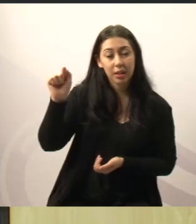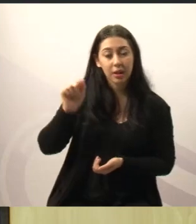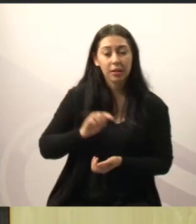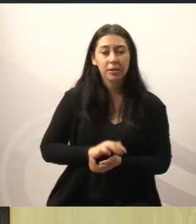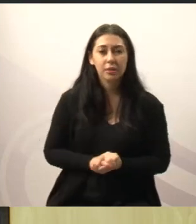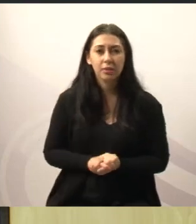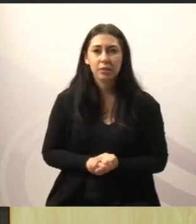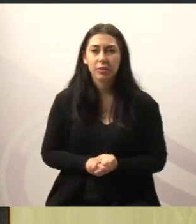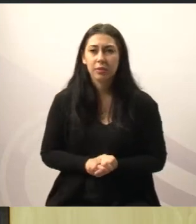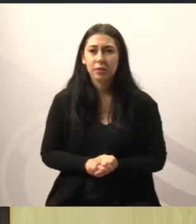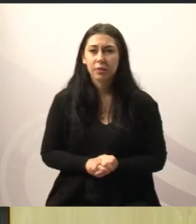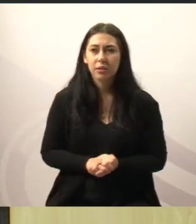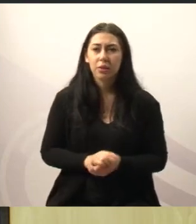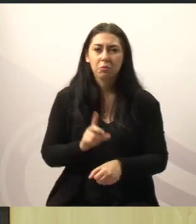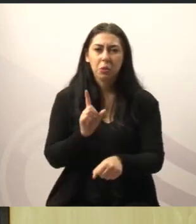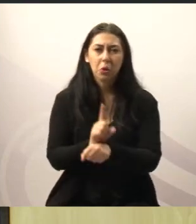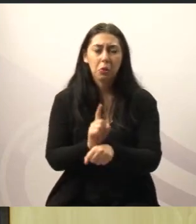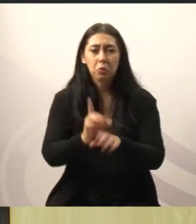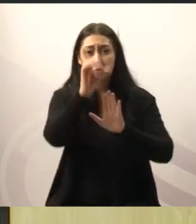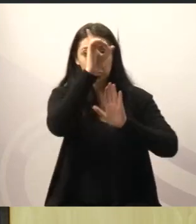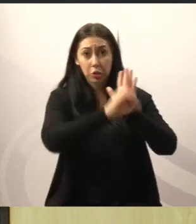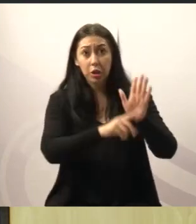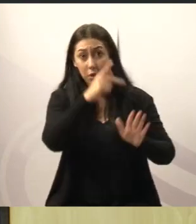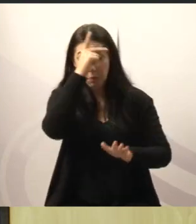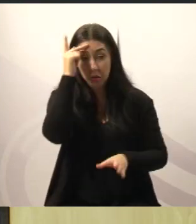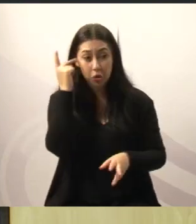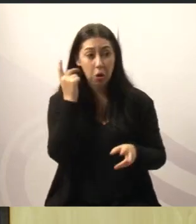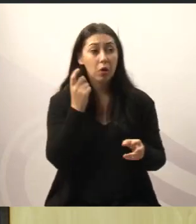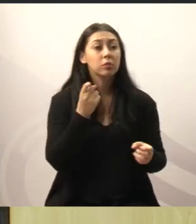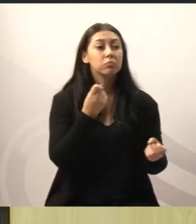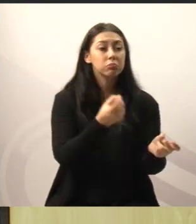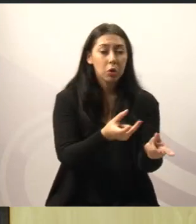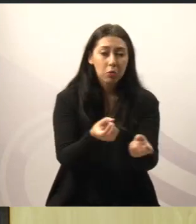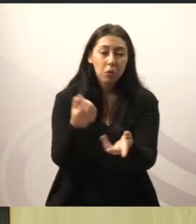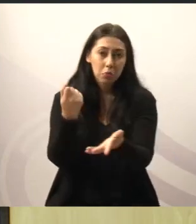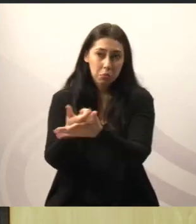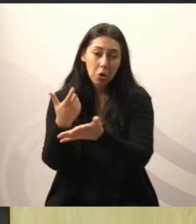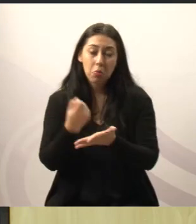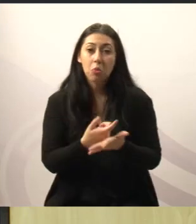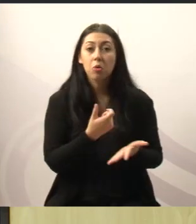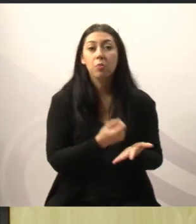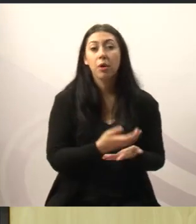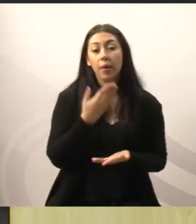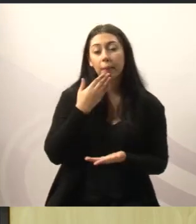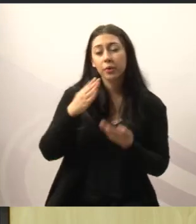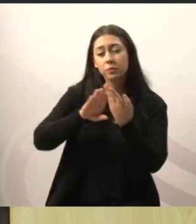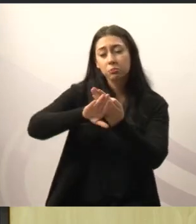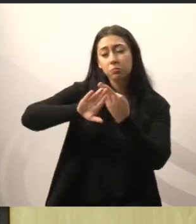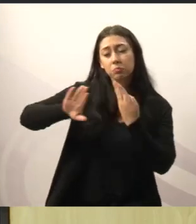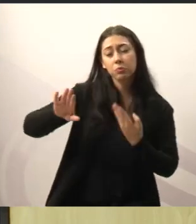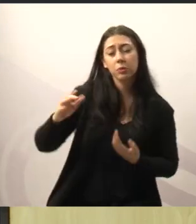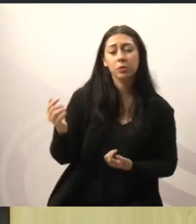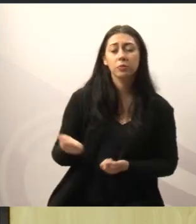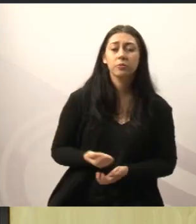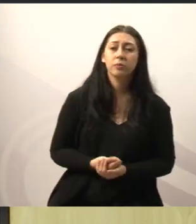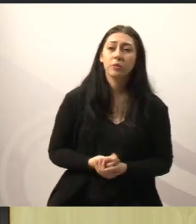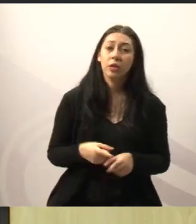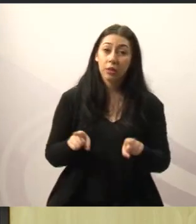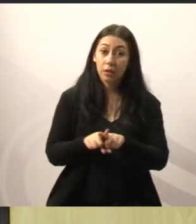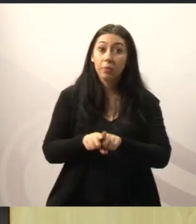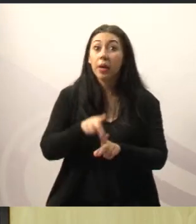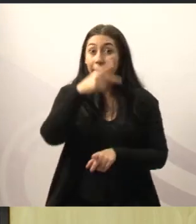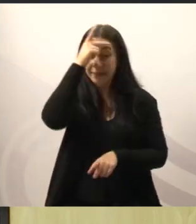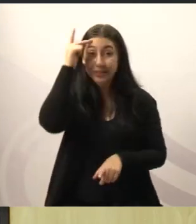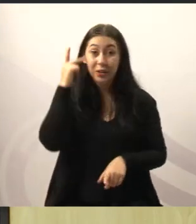consumidor e cidadania, para que, diante da visibilidade, pesquisas e a diminuição do isolamento social, inclusive das pessoas de